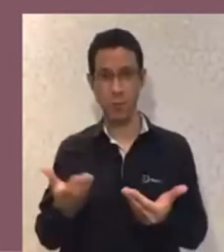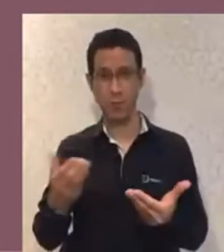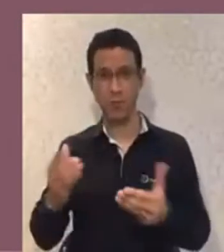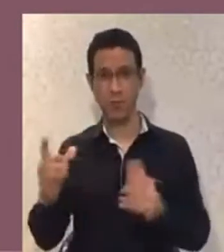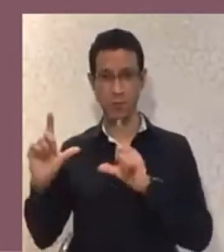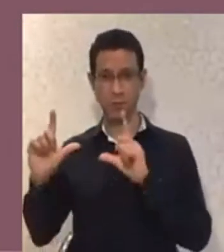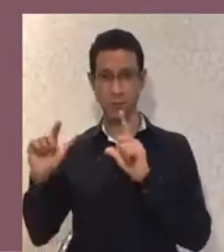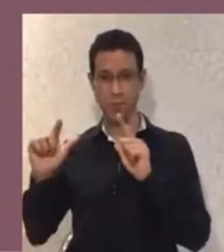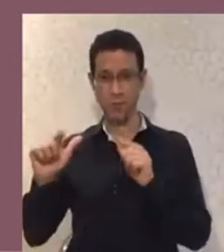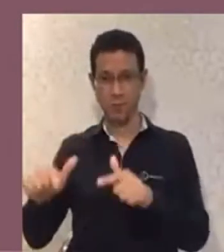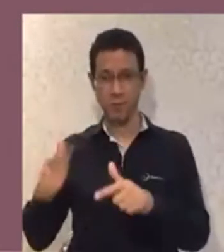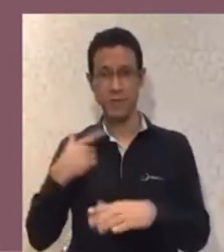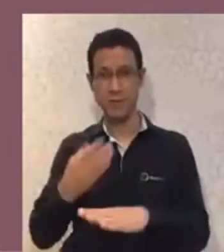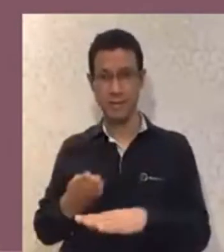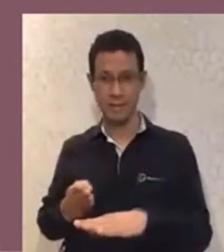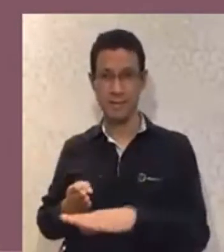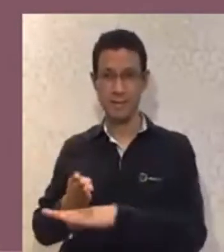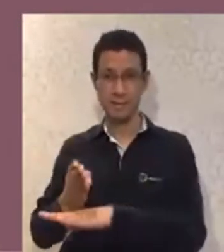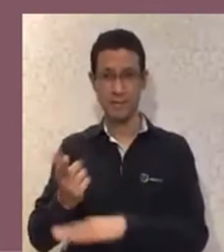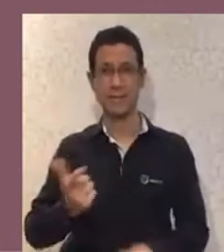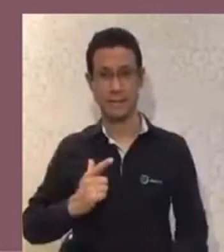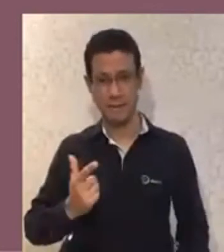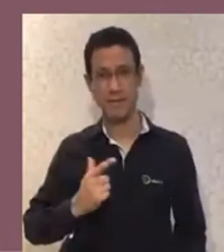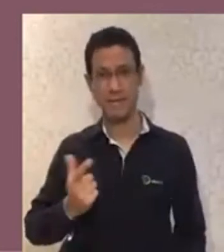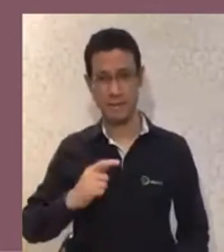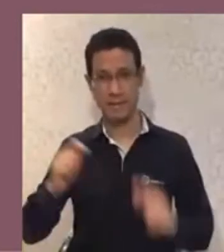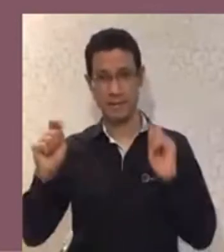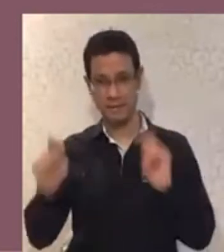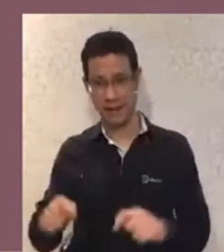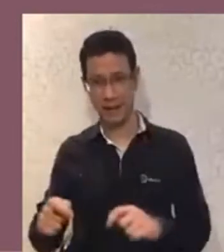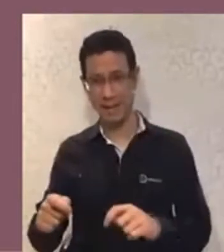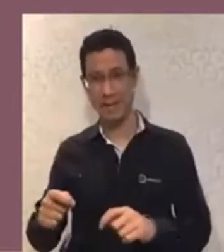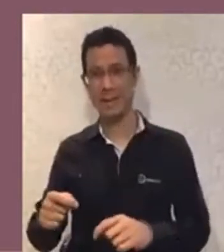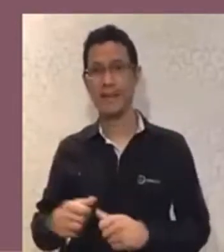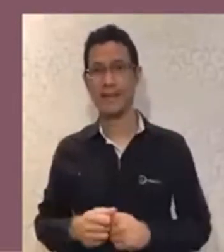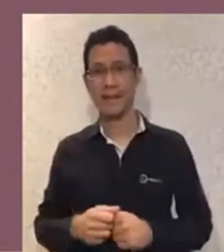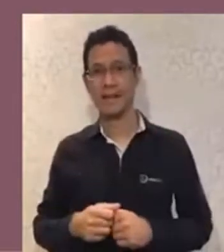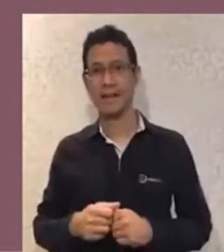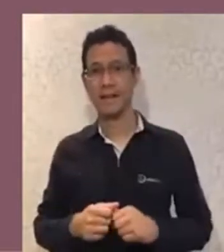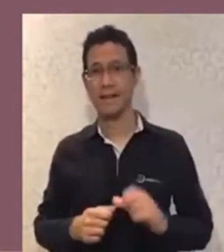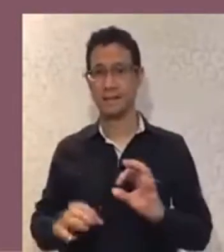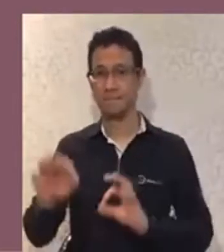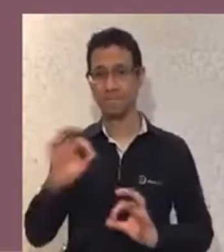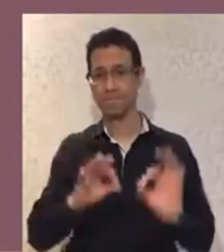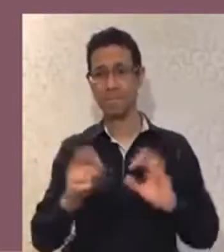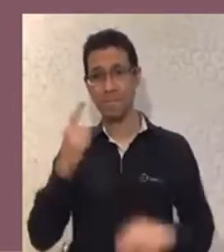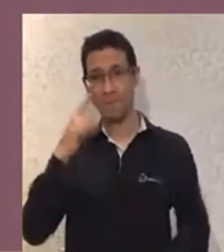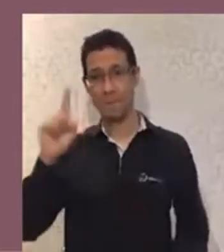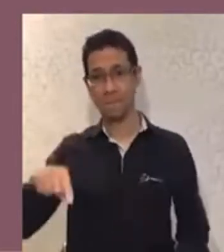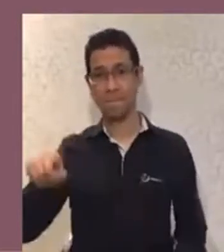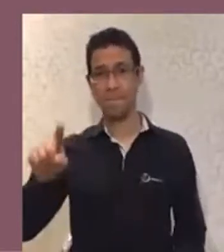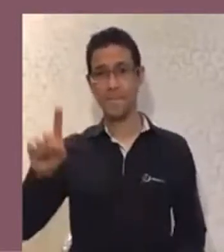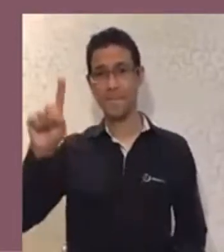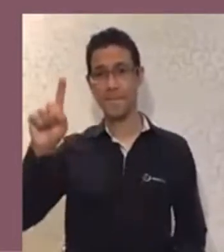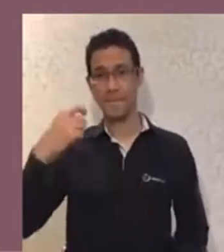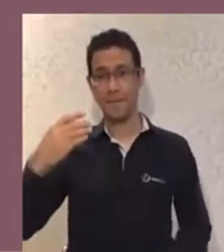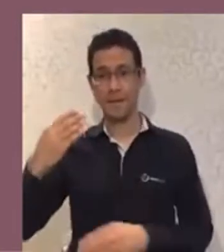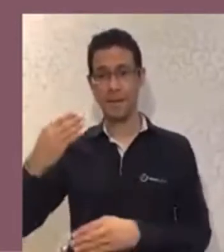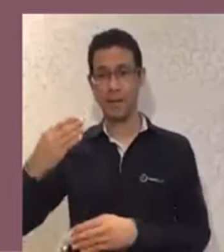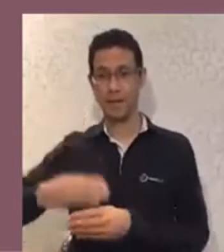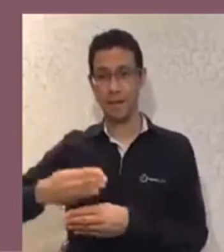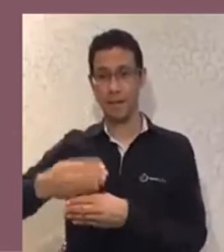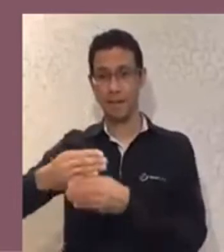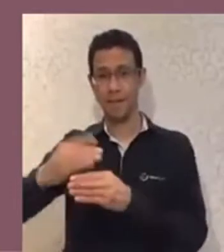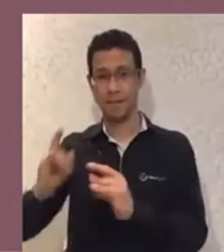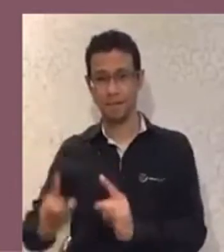de ainda manter, construíram uma casa, construíram um prédio pequeno, mas